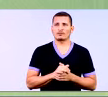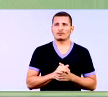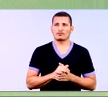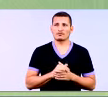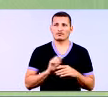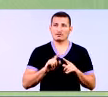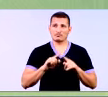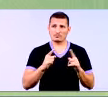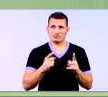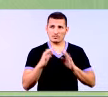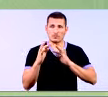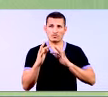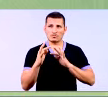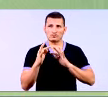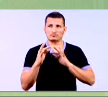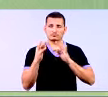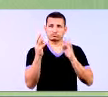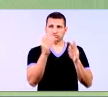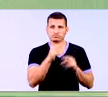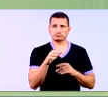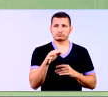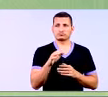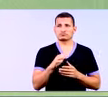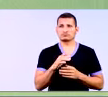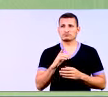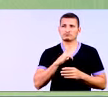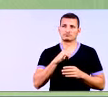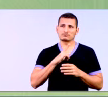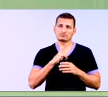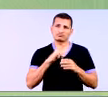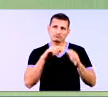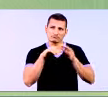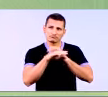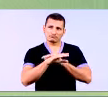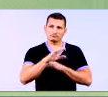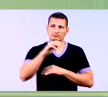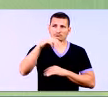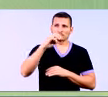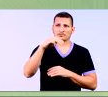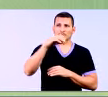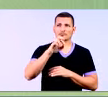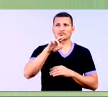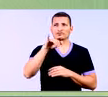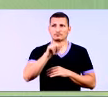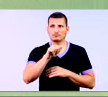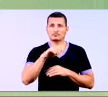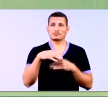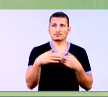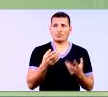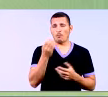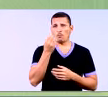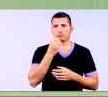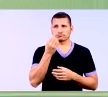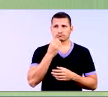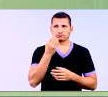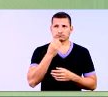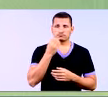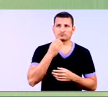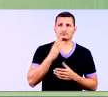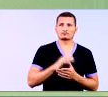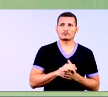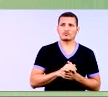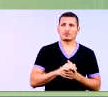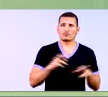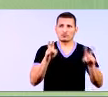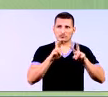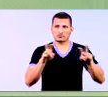Porém, tudo isso aqui, tudo está armazenado na memória. E o ponto fraco de um computador, seja